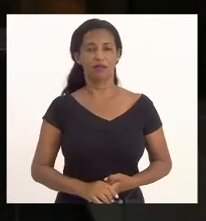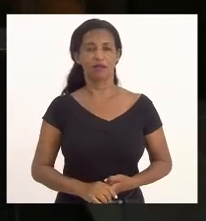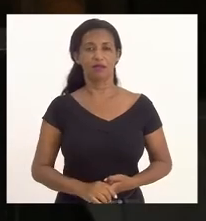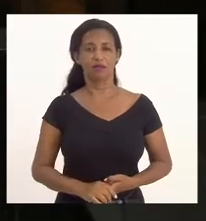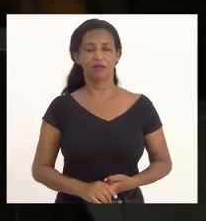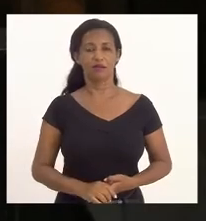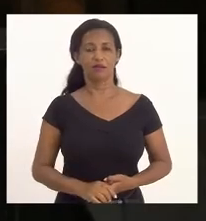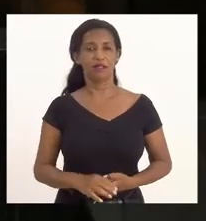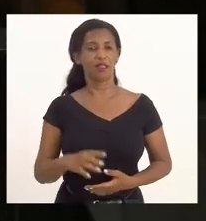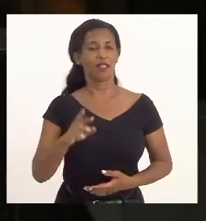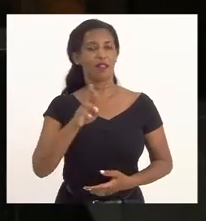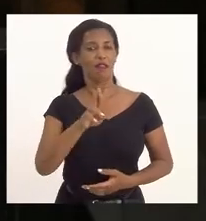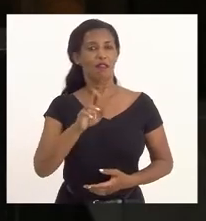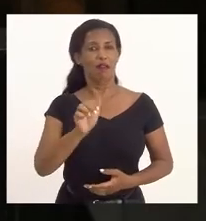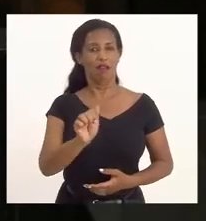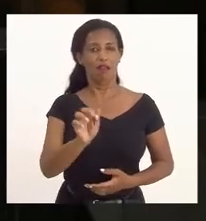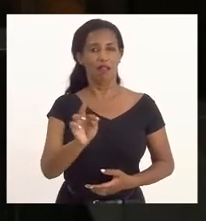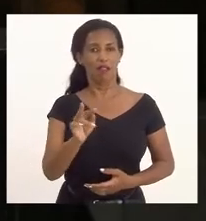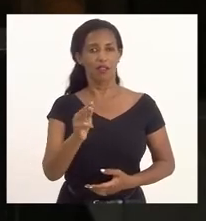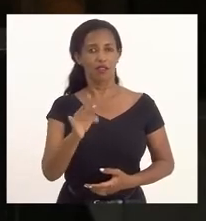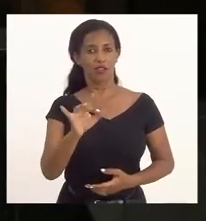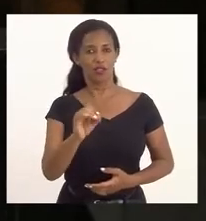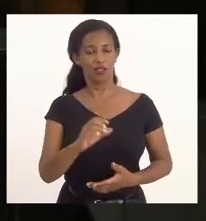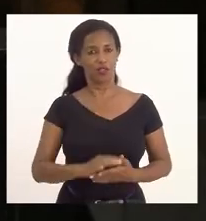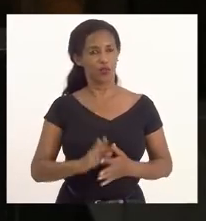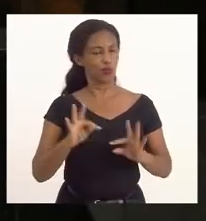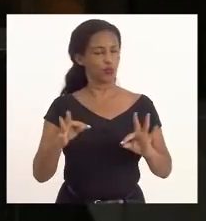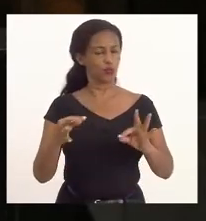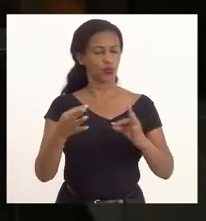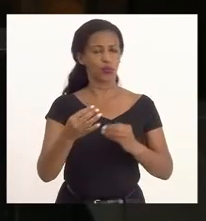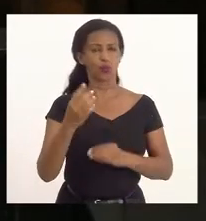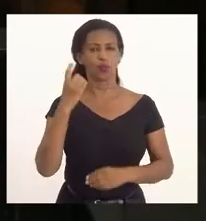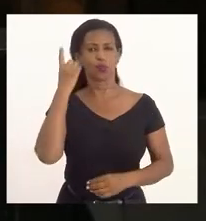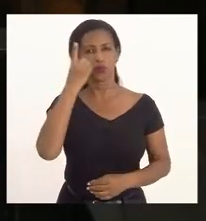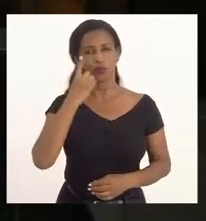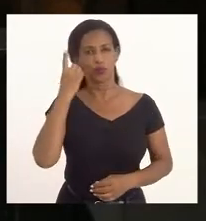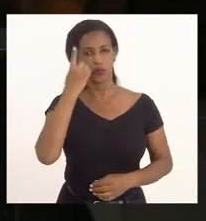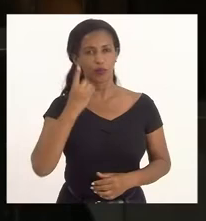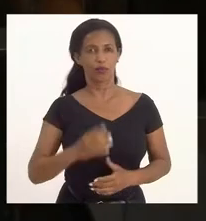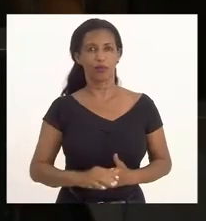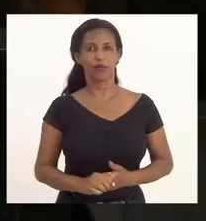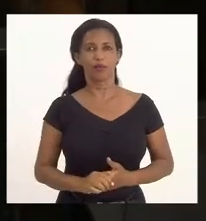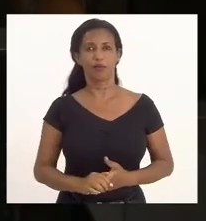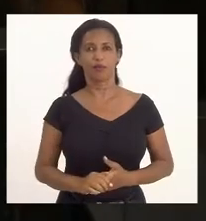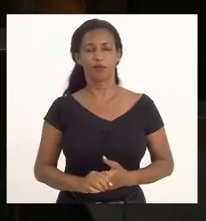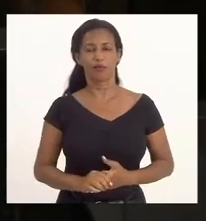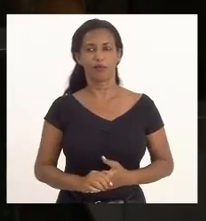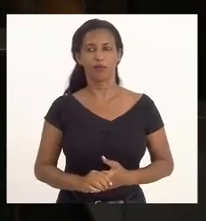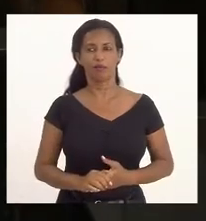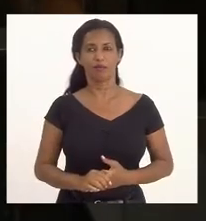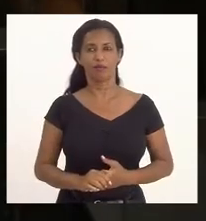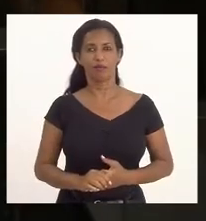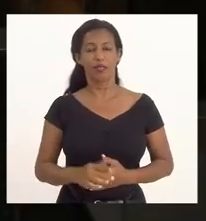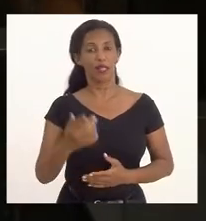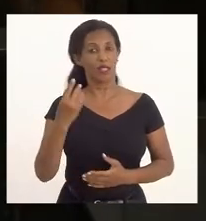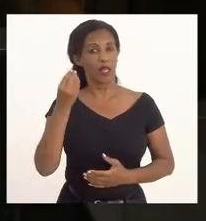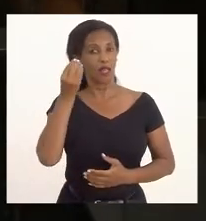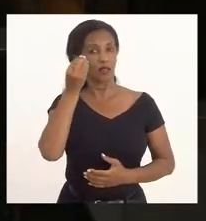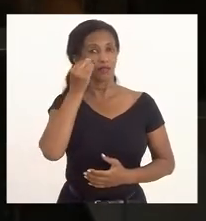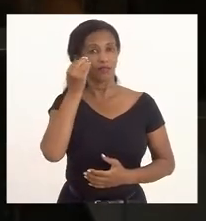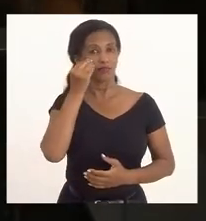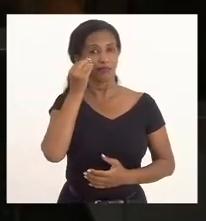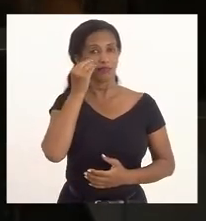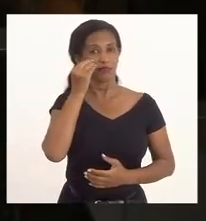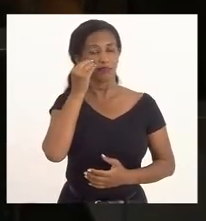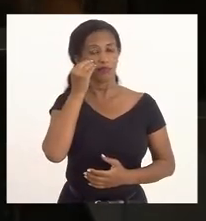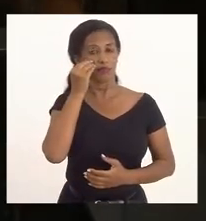e Ratinho, senhoras e senhores deputados que nos acompanham